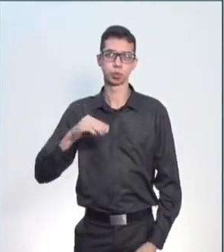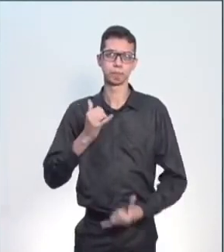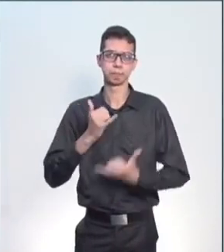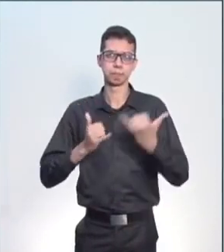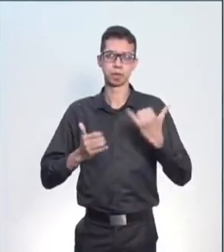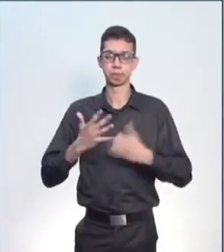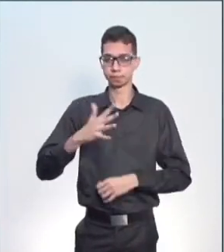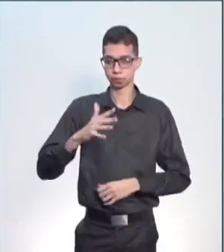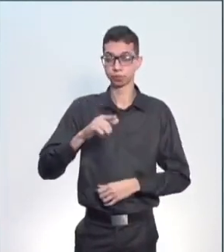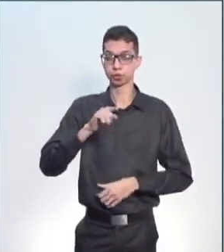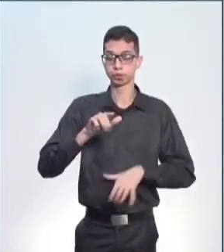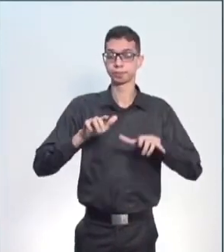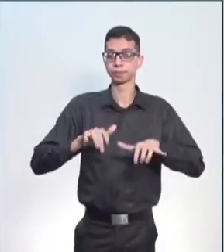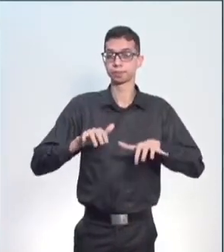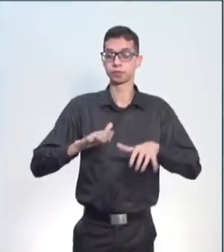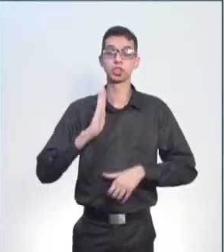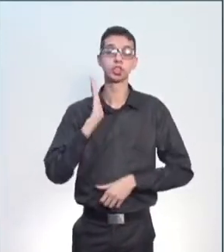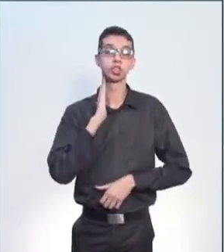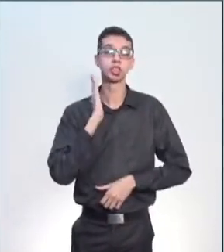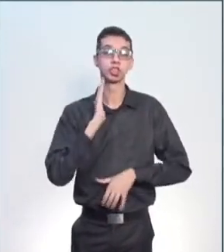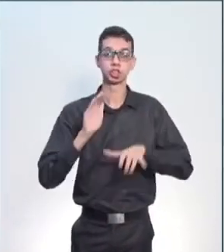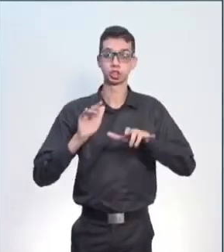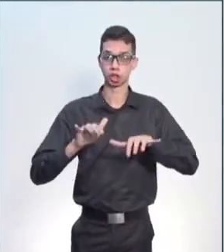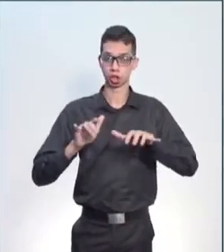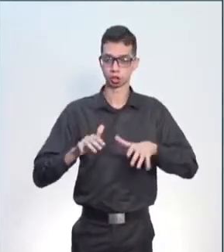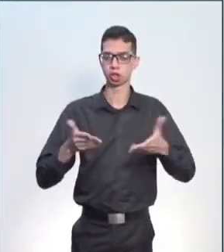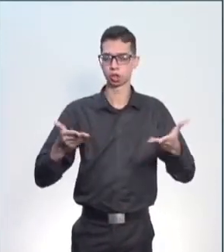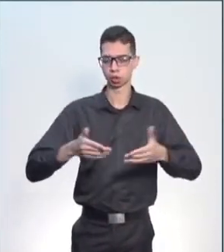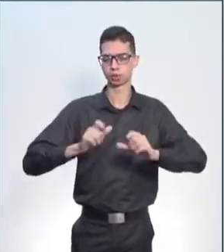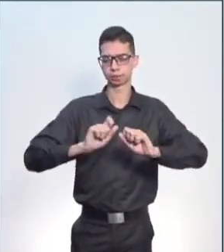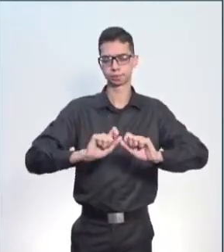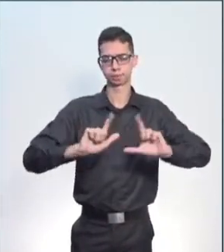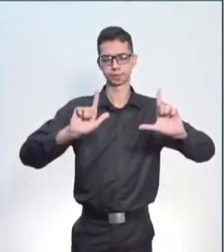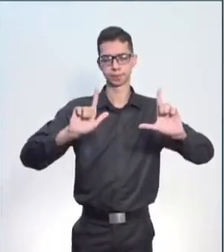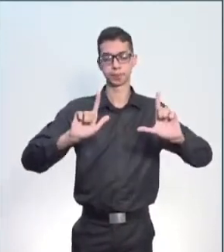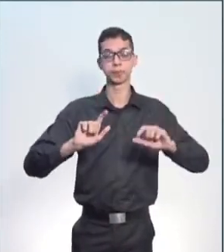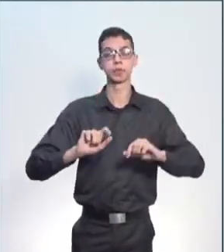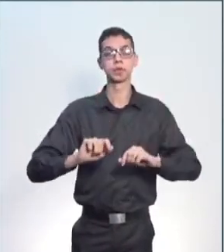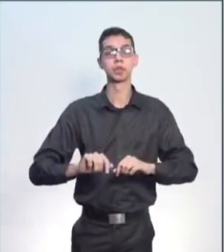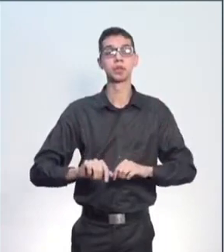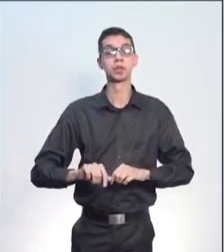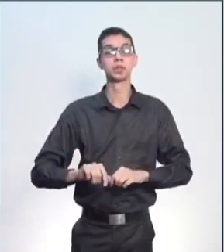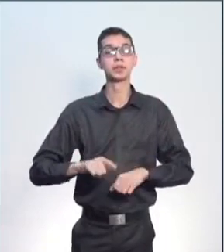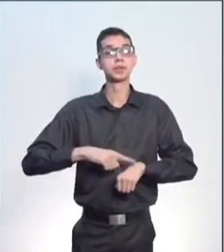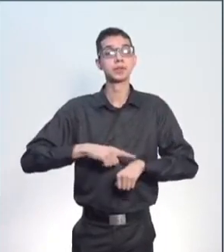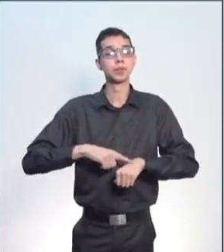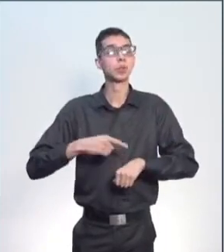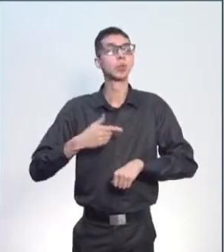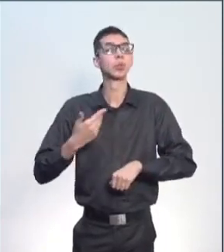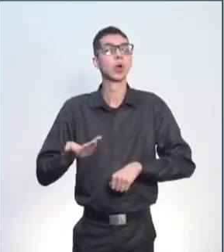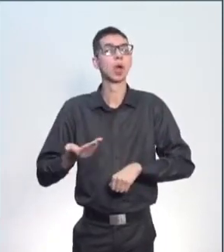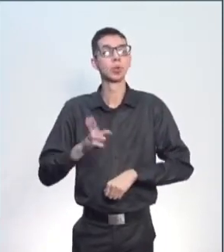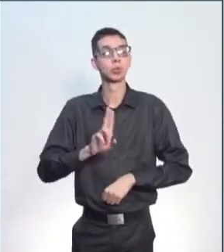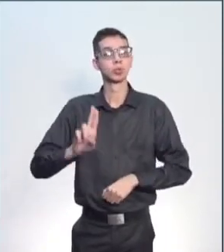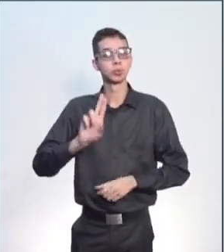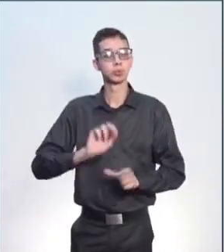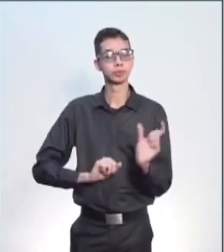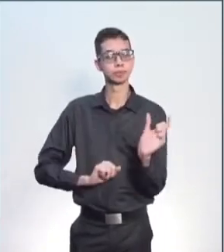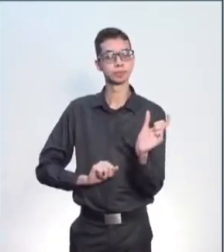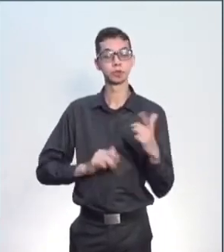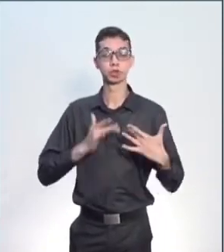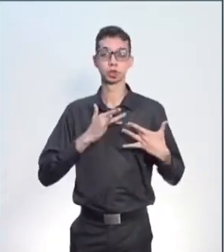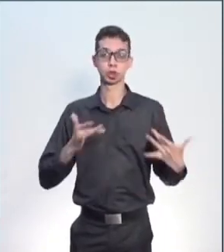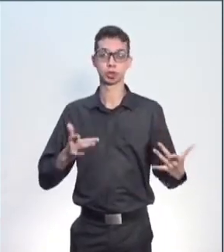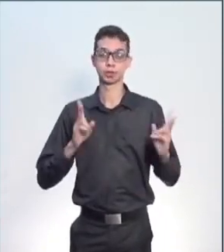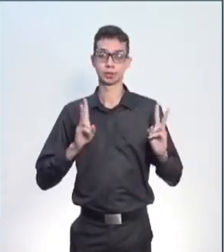vocês escreverem aí no chat. Vamos abrir o chat. Em que momento nós mais utilizamos a palavra